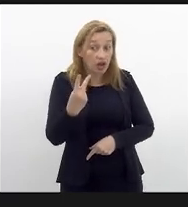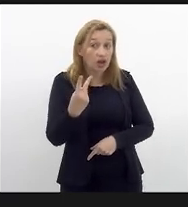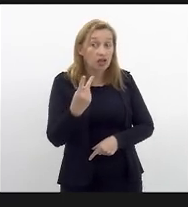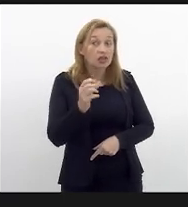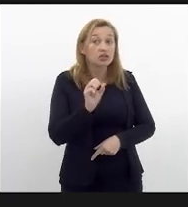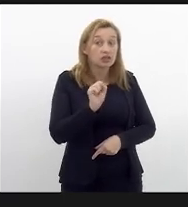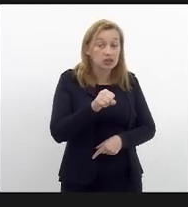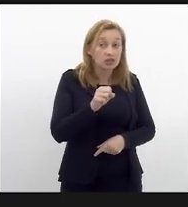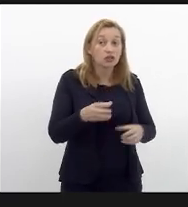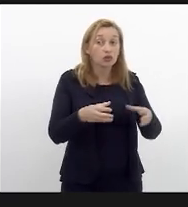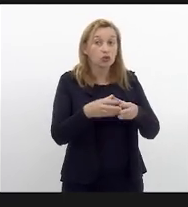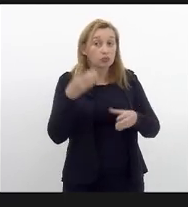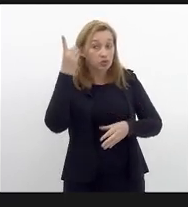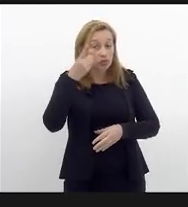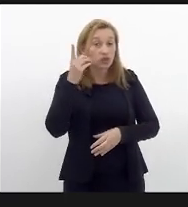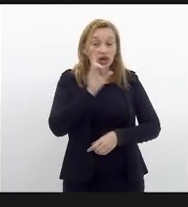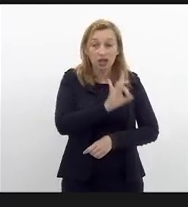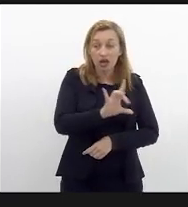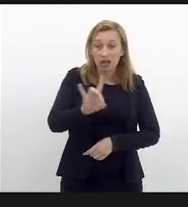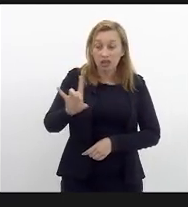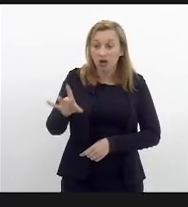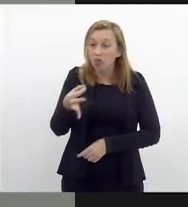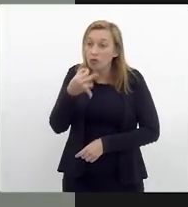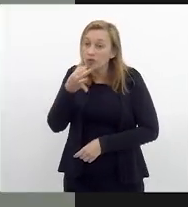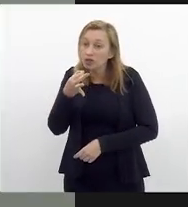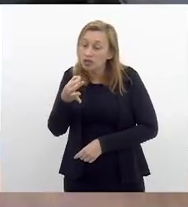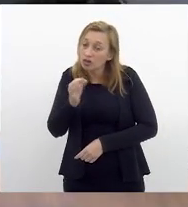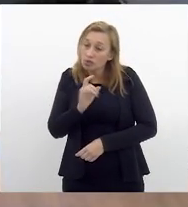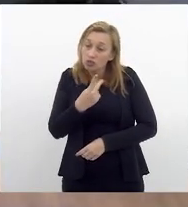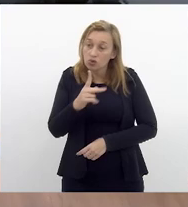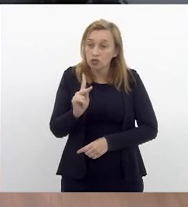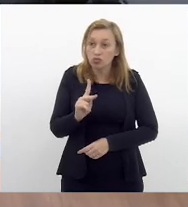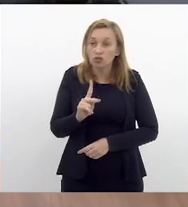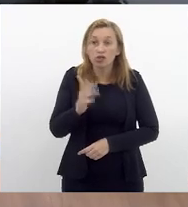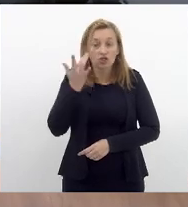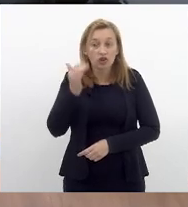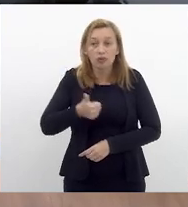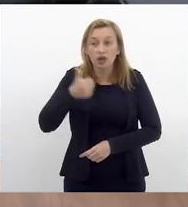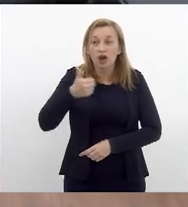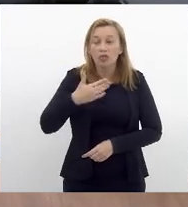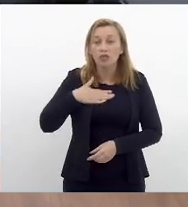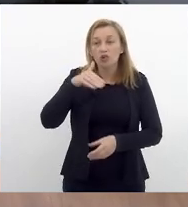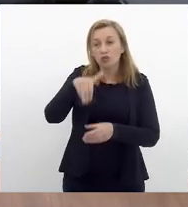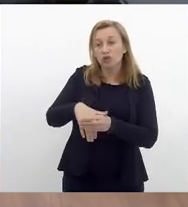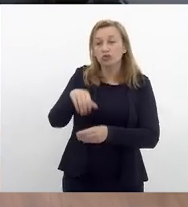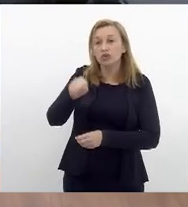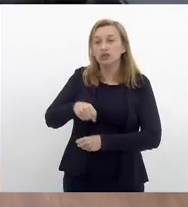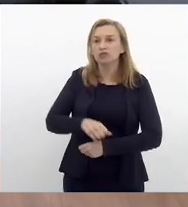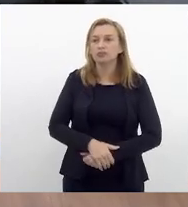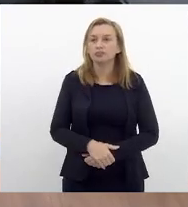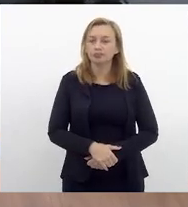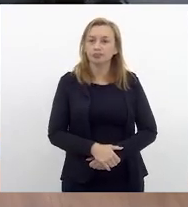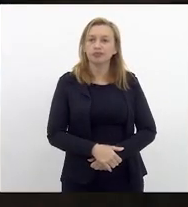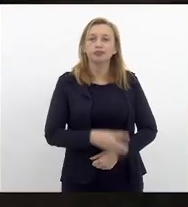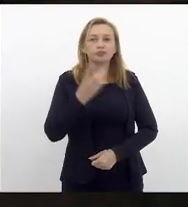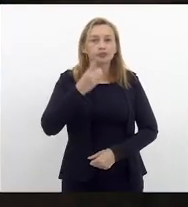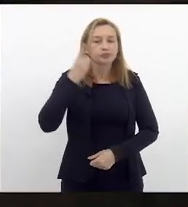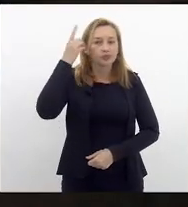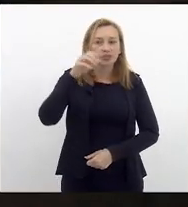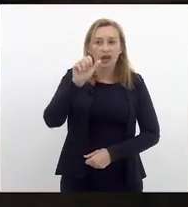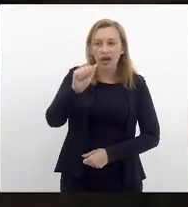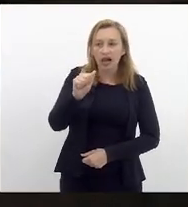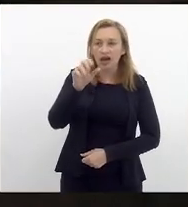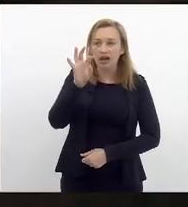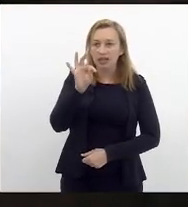o parlamento e cada um optar da forma que achar conveniente. Meu voto é sim. Deputado Átila